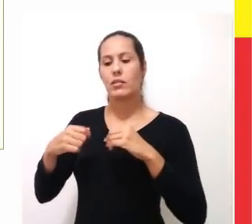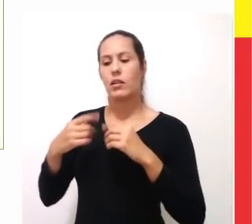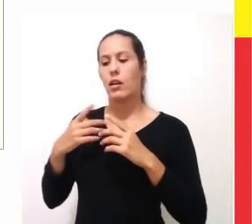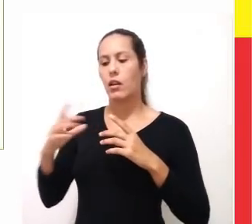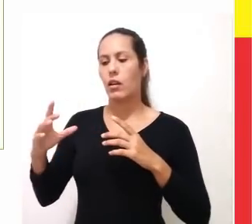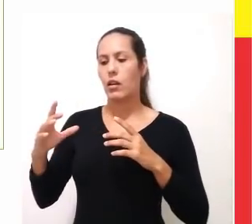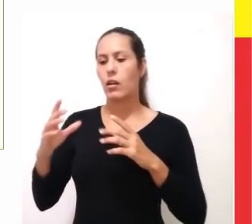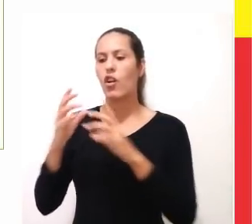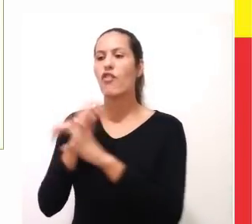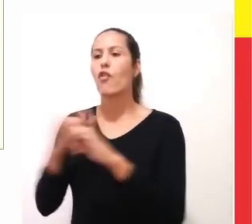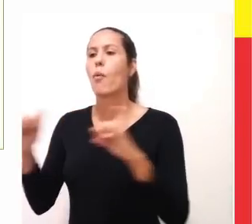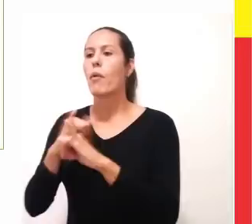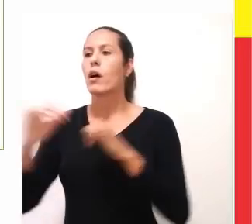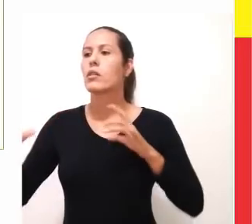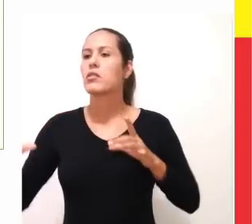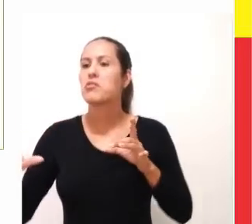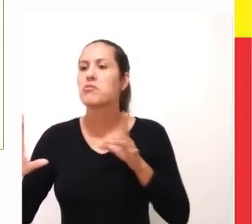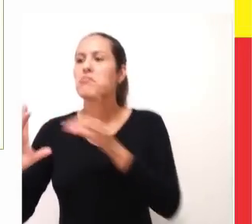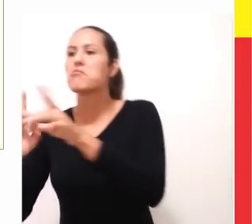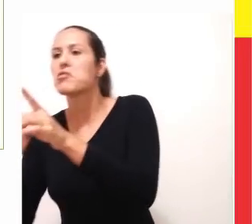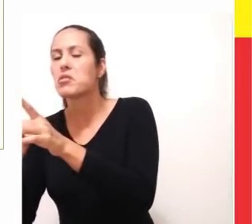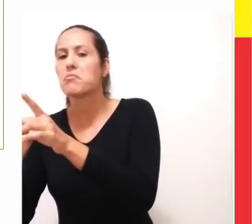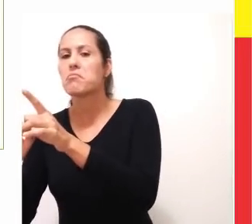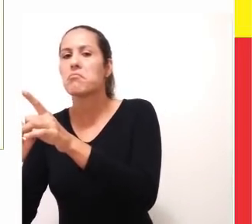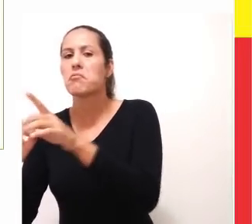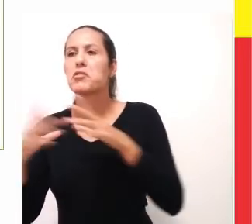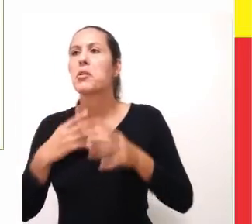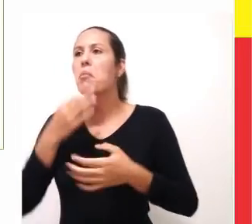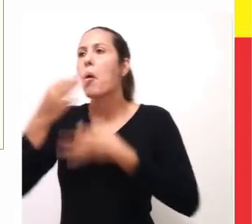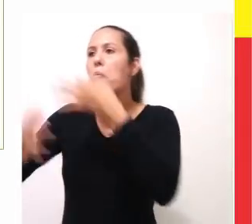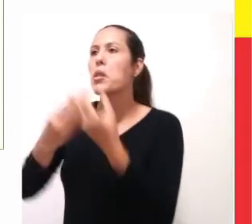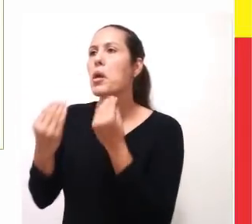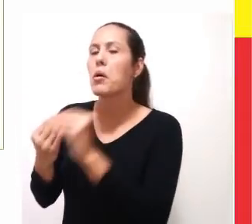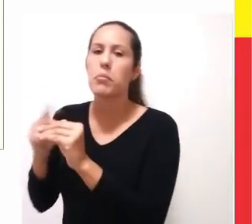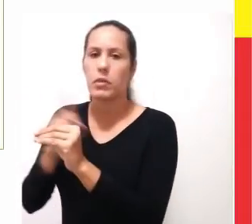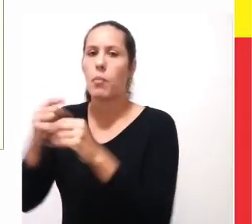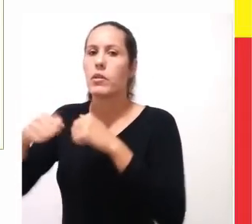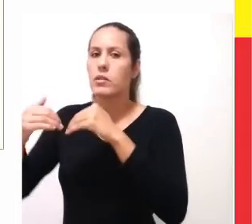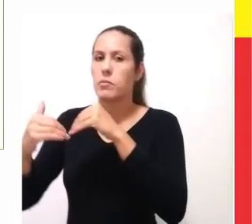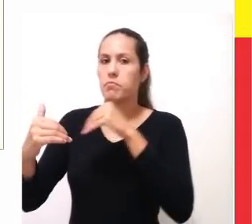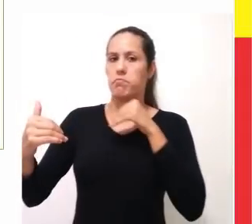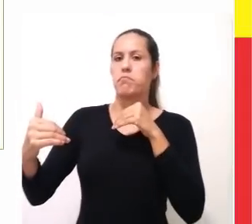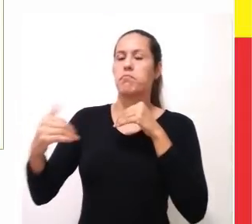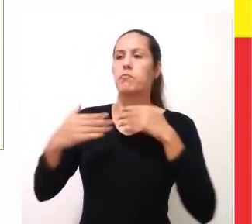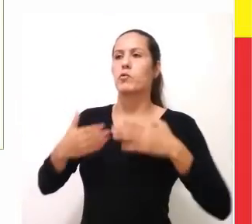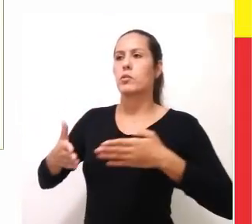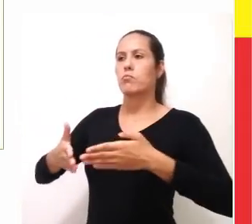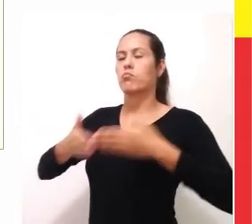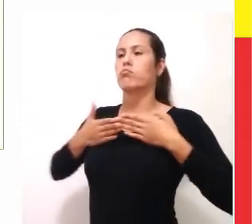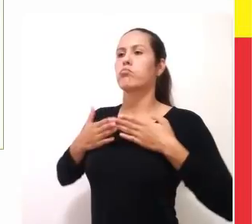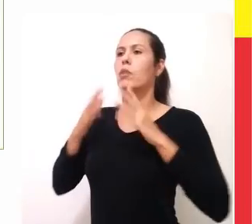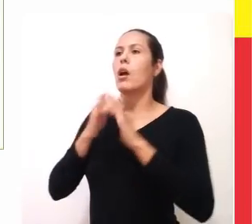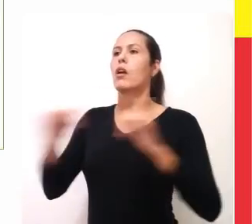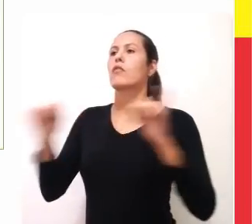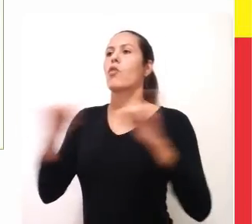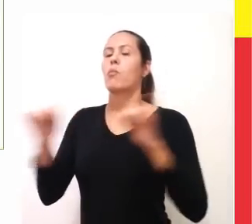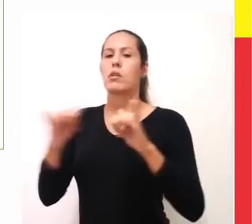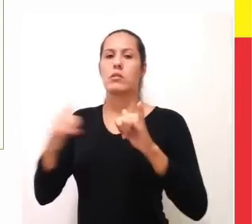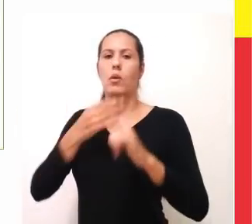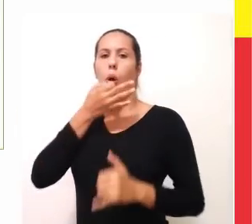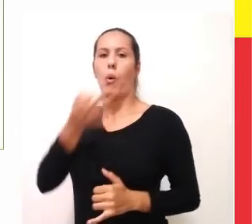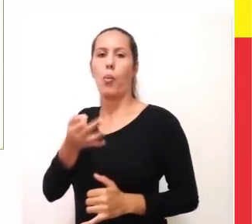cunho informativo e não opinativo. Você vai informar, Deve ser também a mais